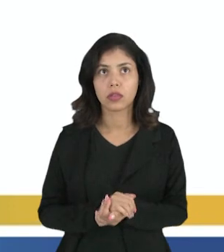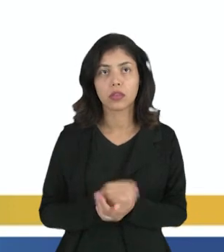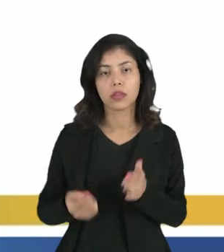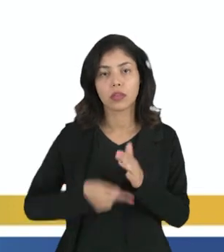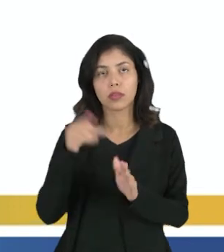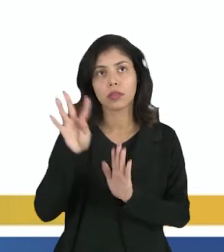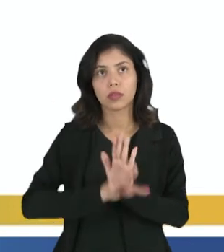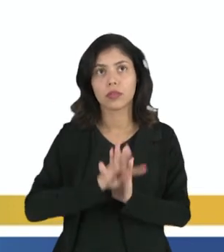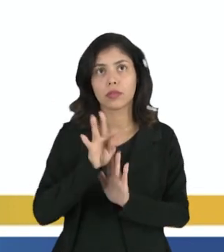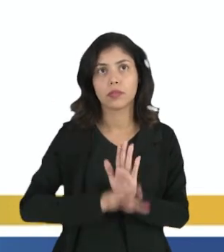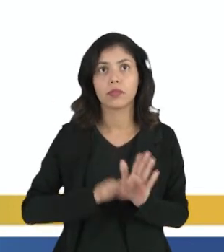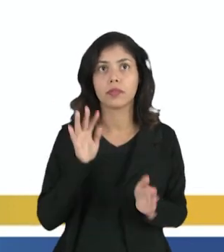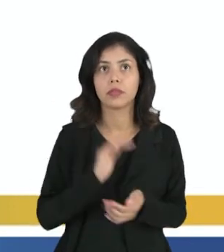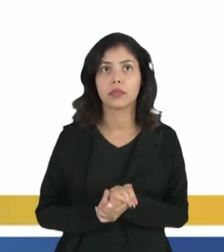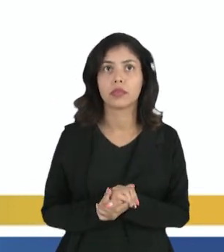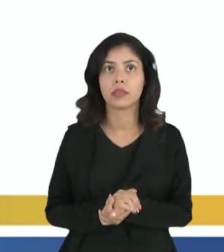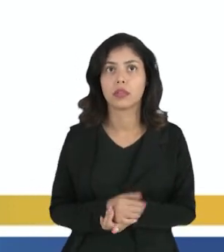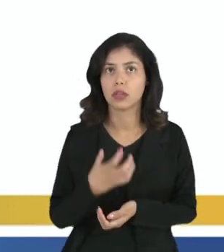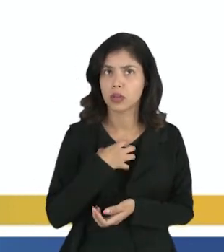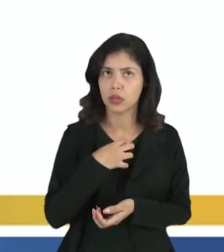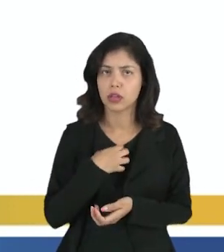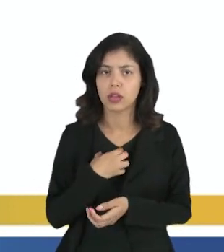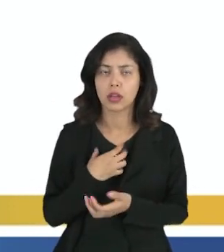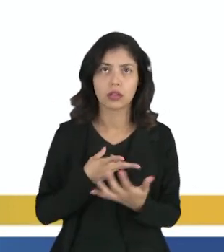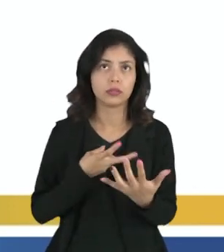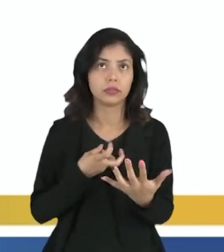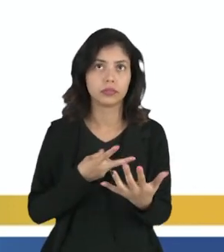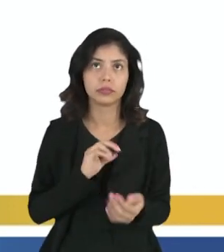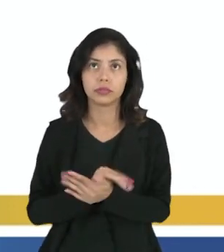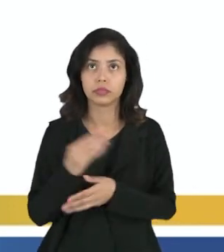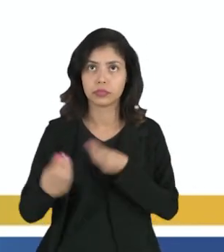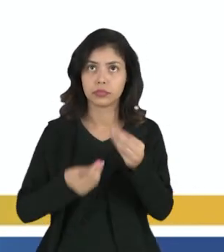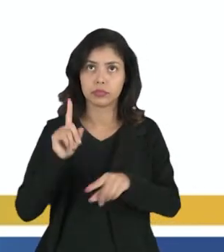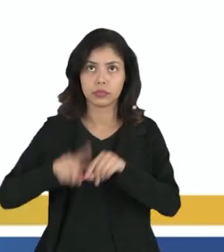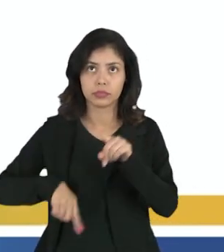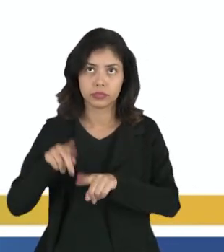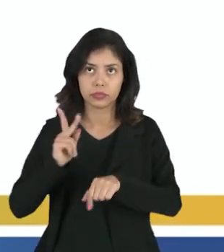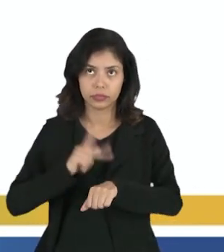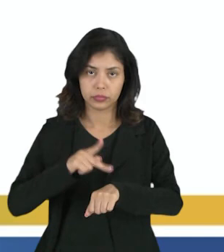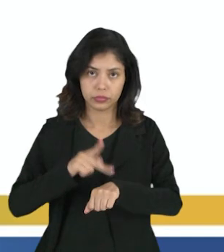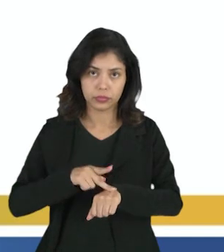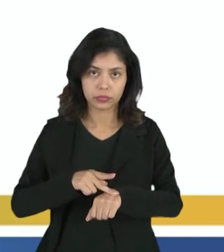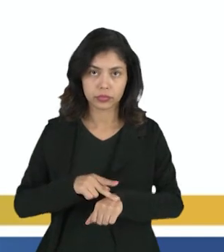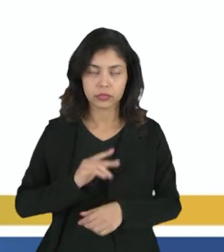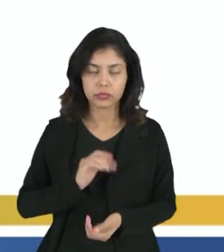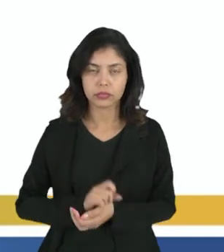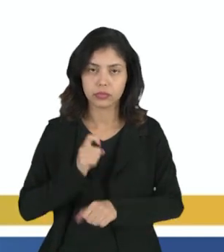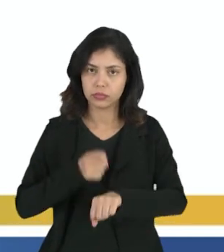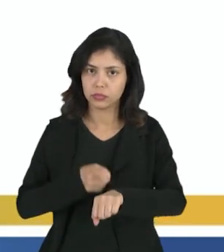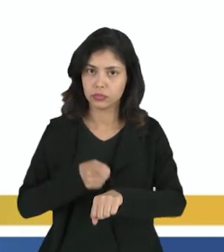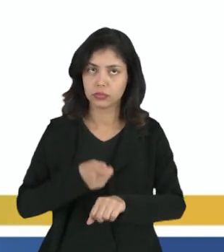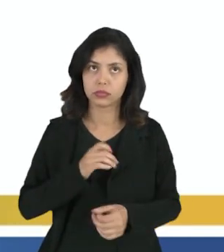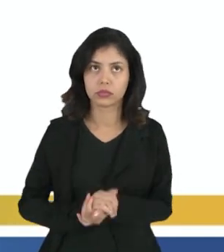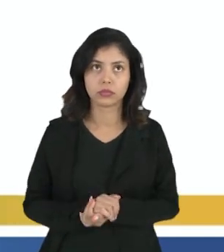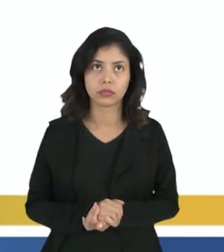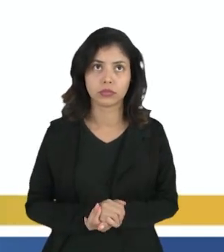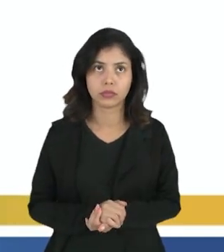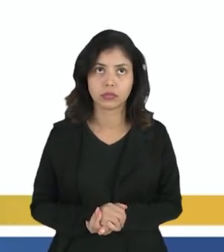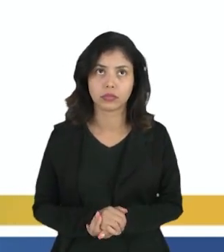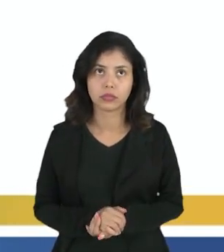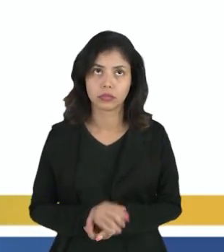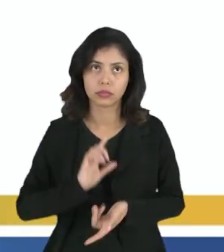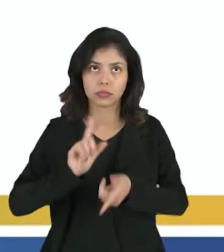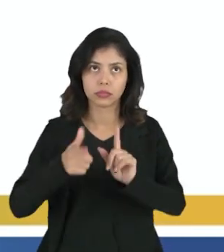predomínio no texto do sentido denotativo de pedra como matéria mineral sólida e dura. Então, vamos ver qual a